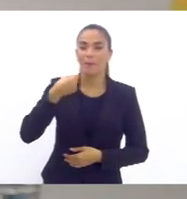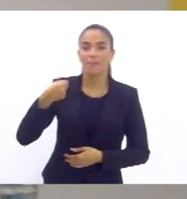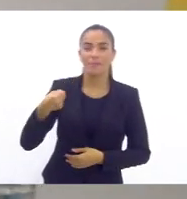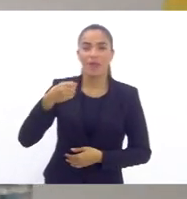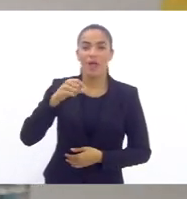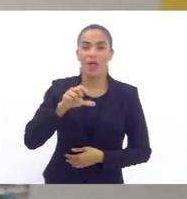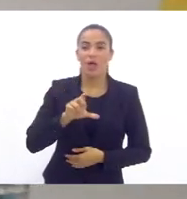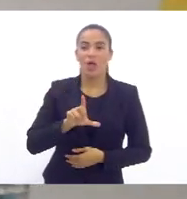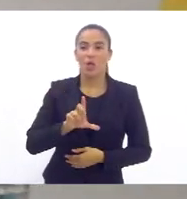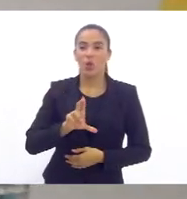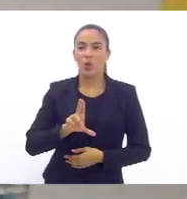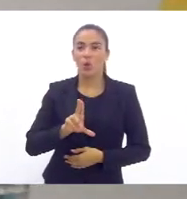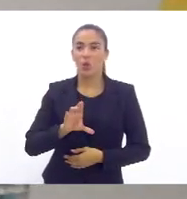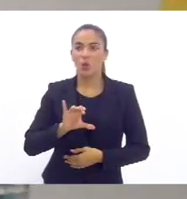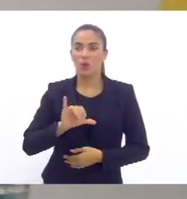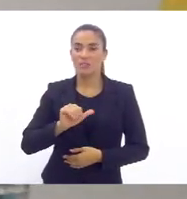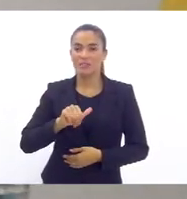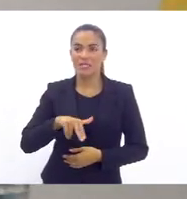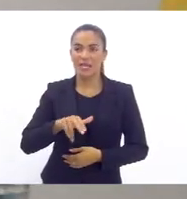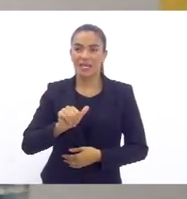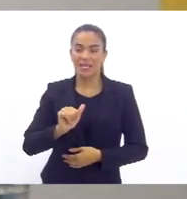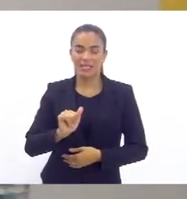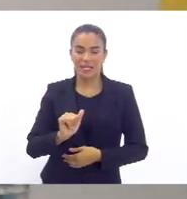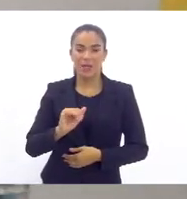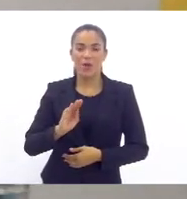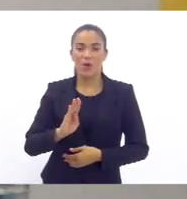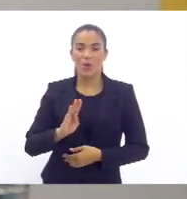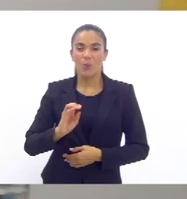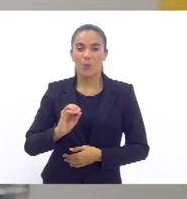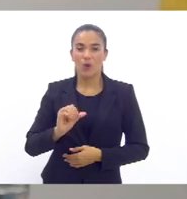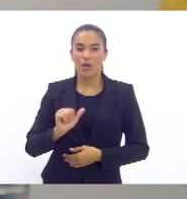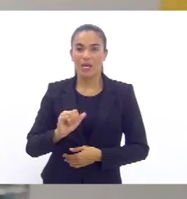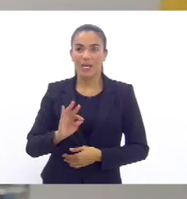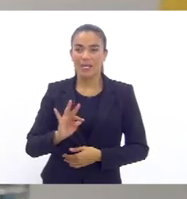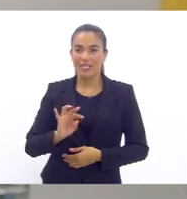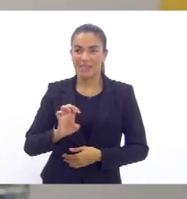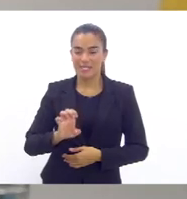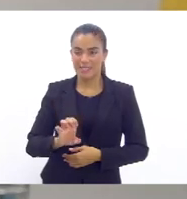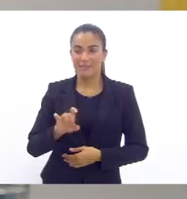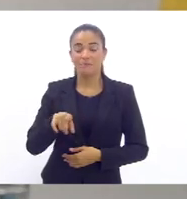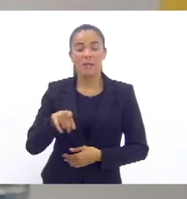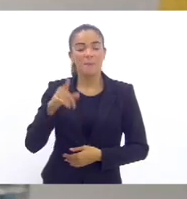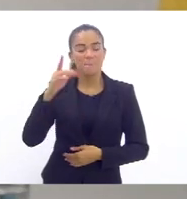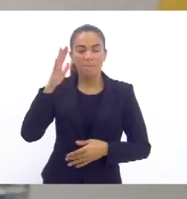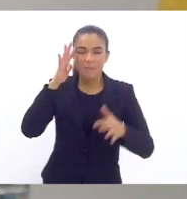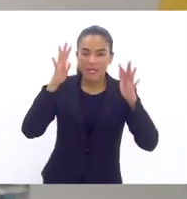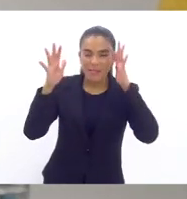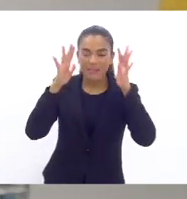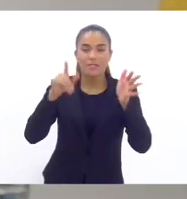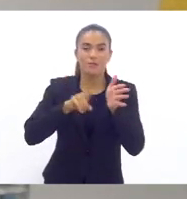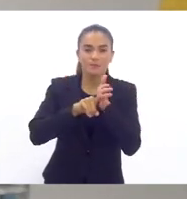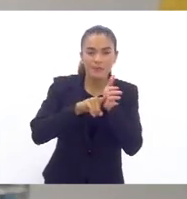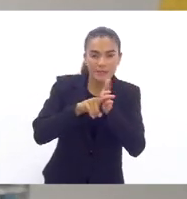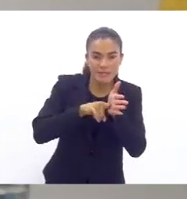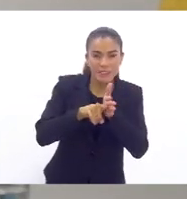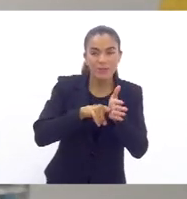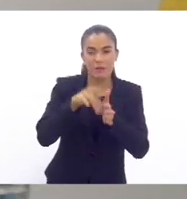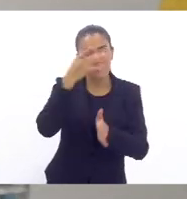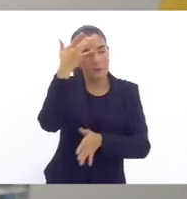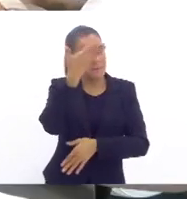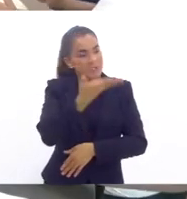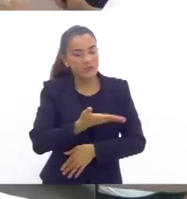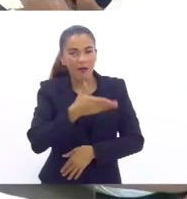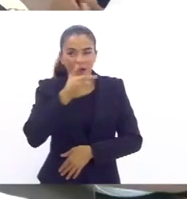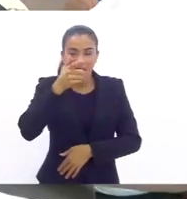agora vereadora sempre feminista militante intelectual Pensador é pesquisadora e uma pessoa